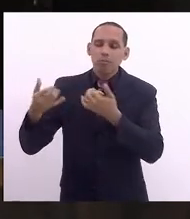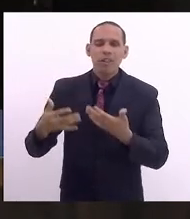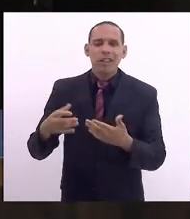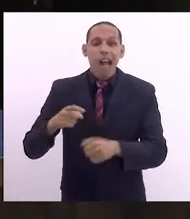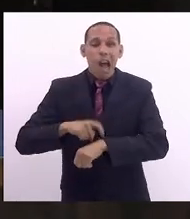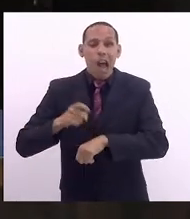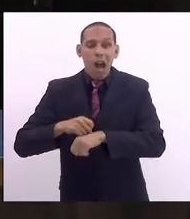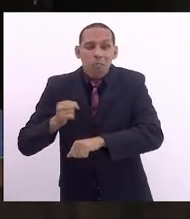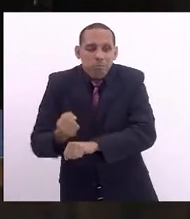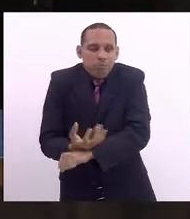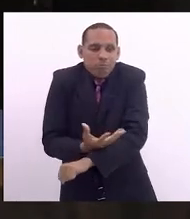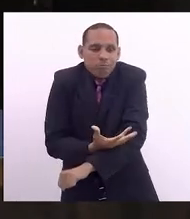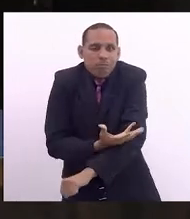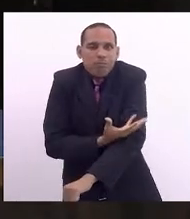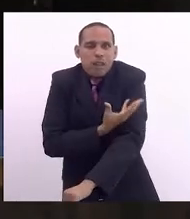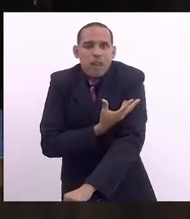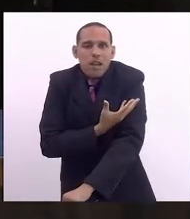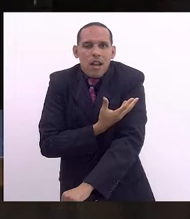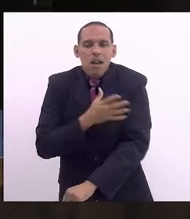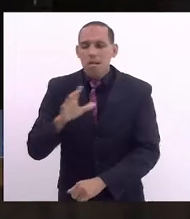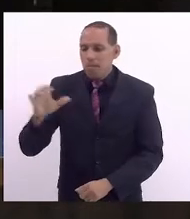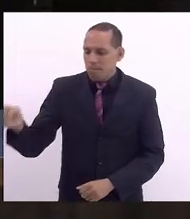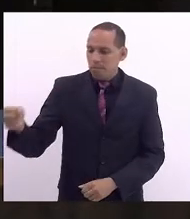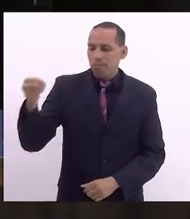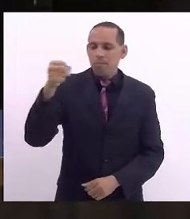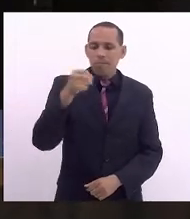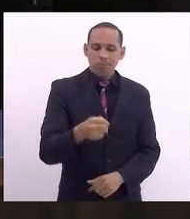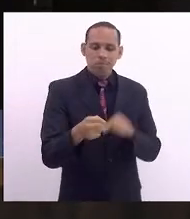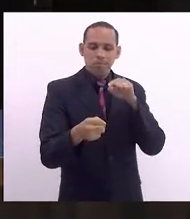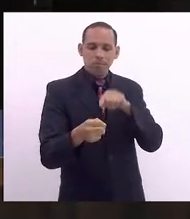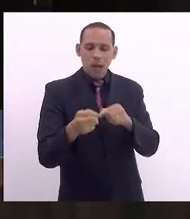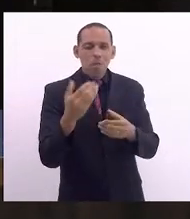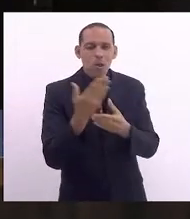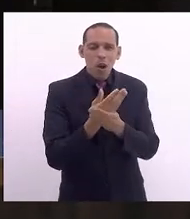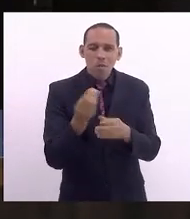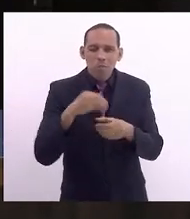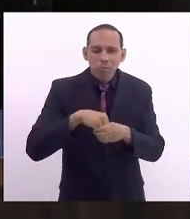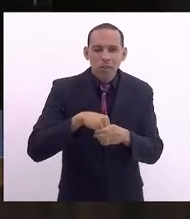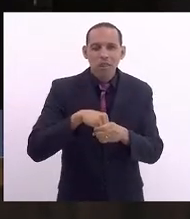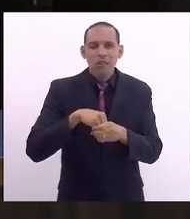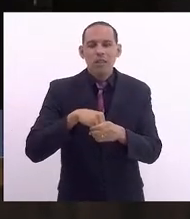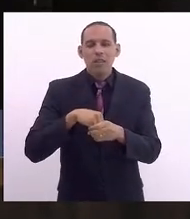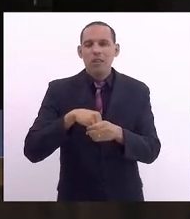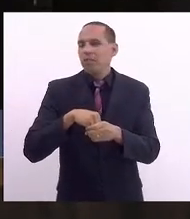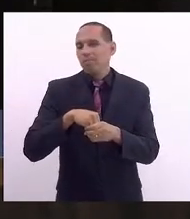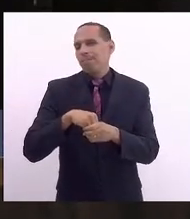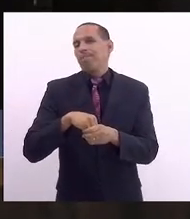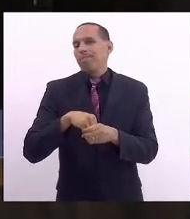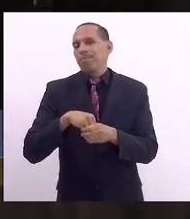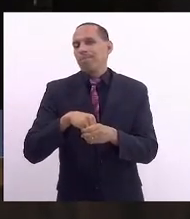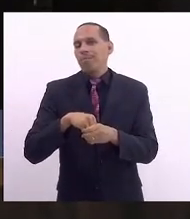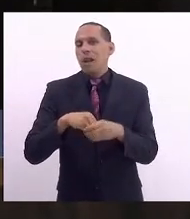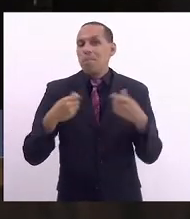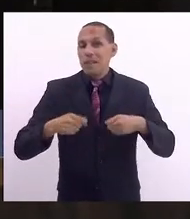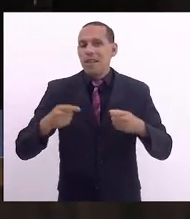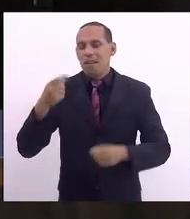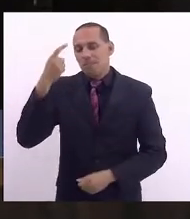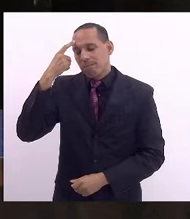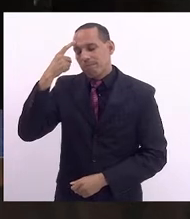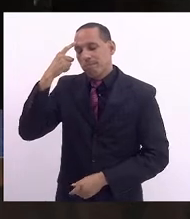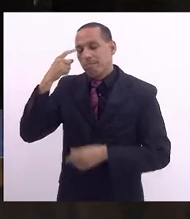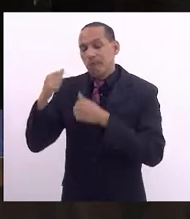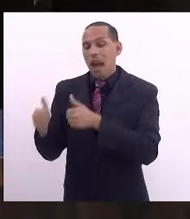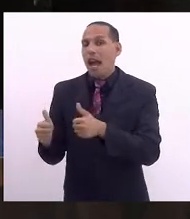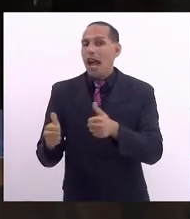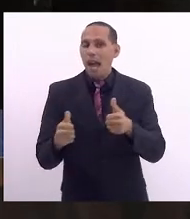emoção e aquilo seja utilizado num processo que deva ser, né, o que deveria ser racional, como é o